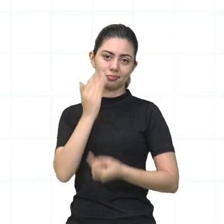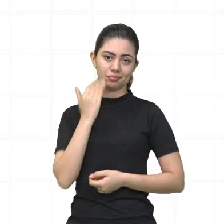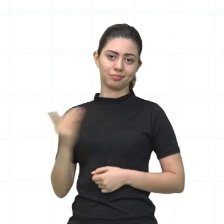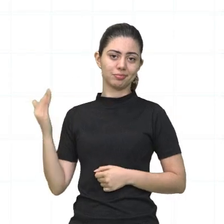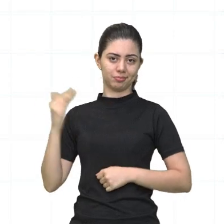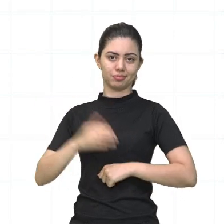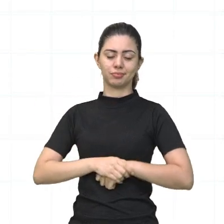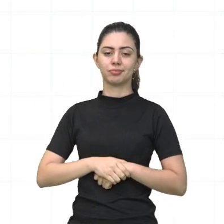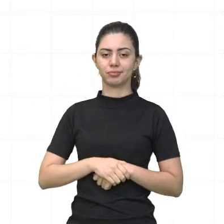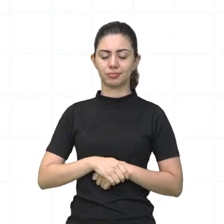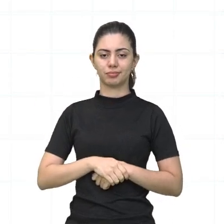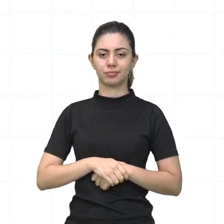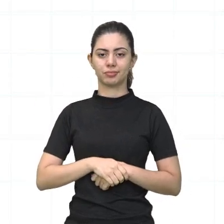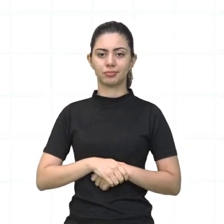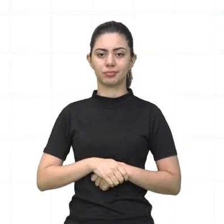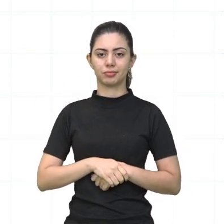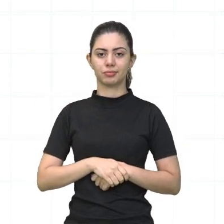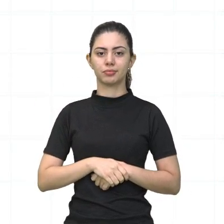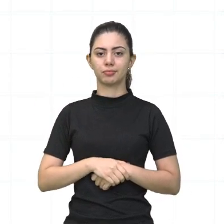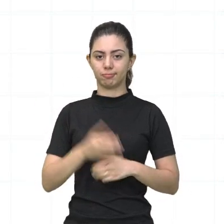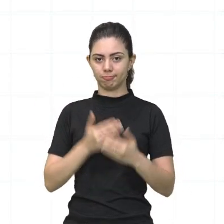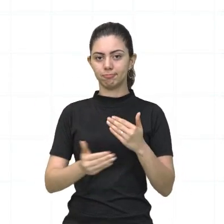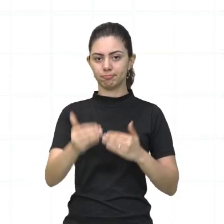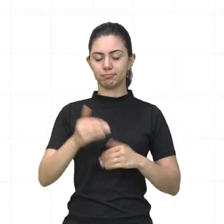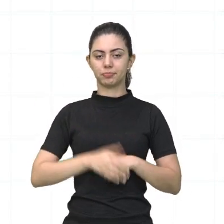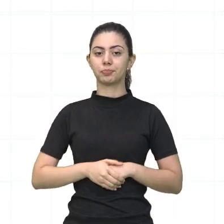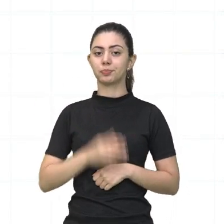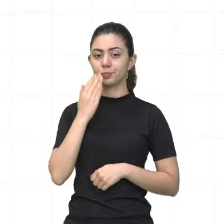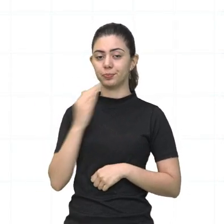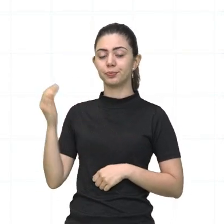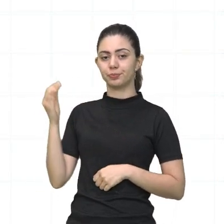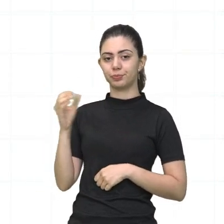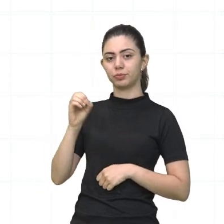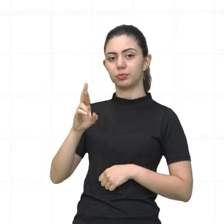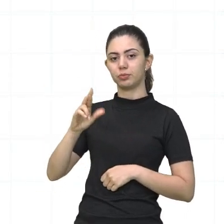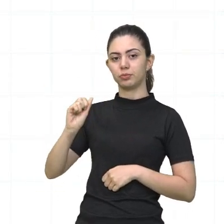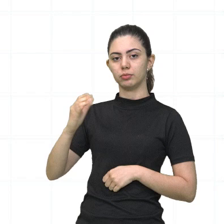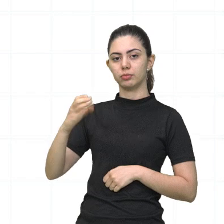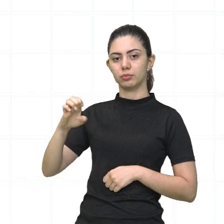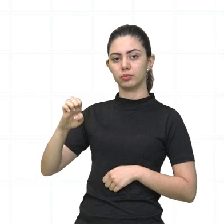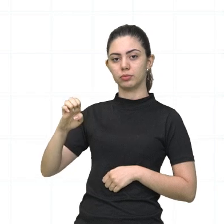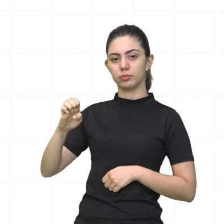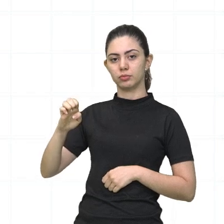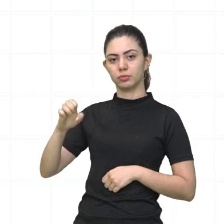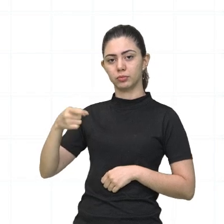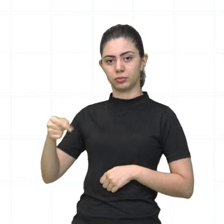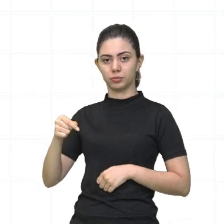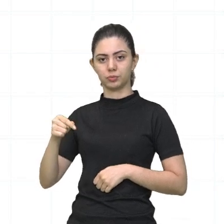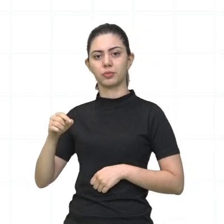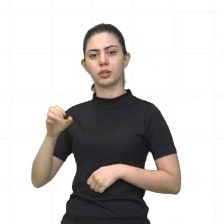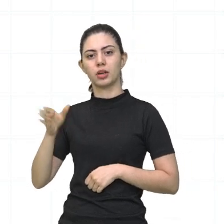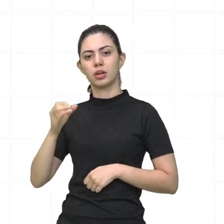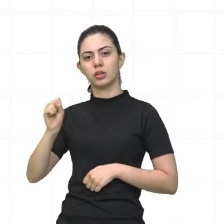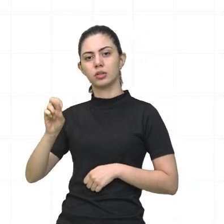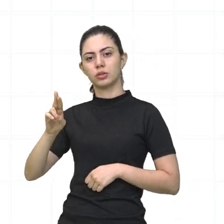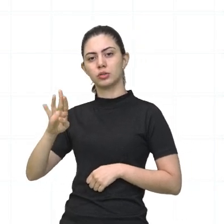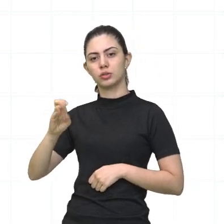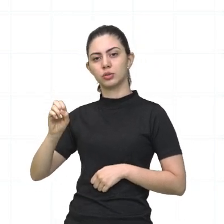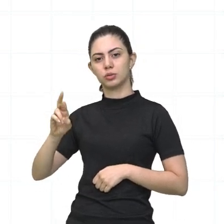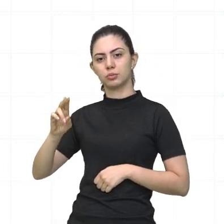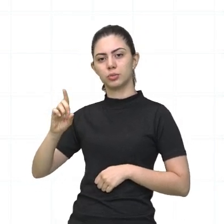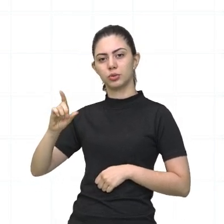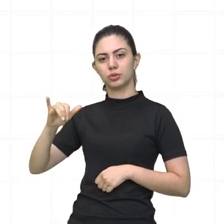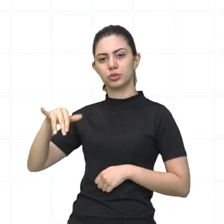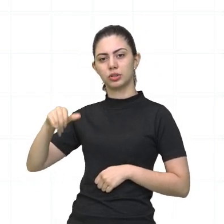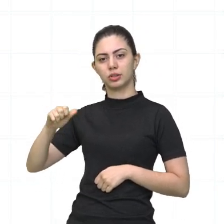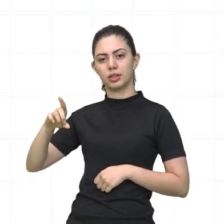nossa propaganda. Então, bora seguir? Orações subordinadas. Falar agora um pouquinho sobre esse conceito das orações